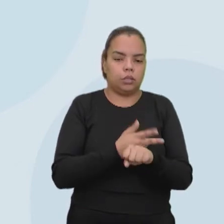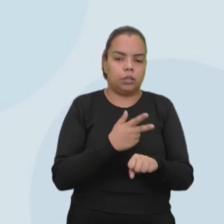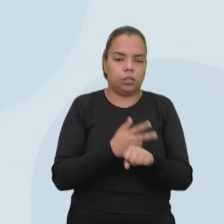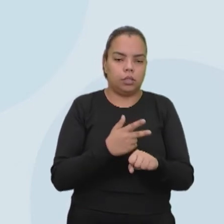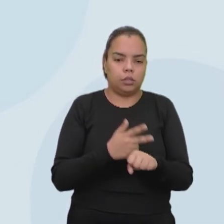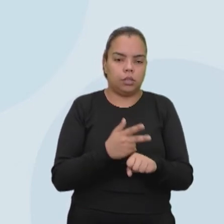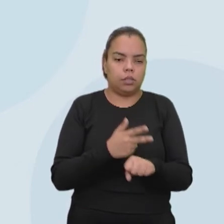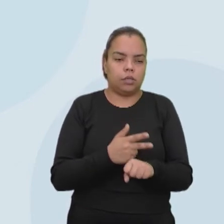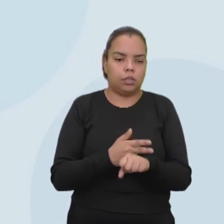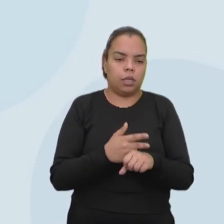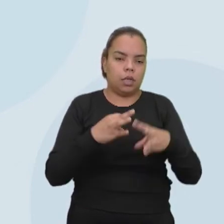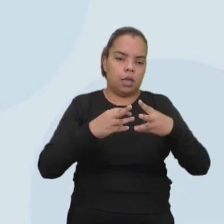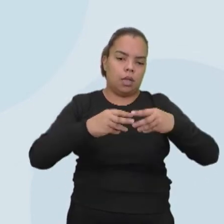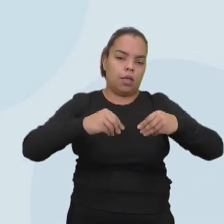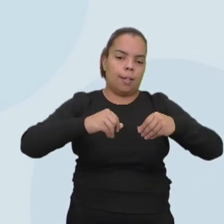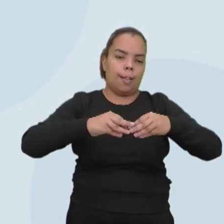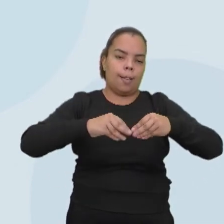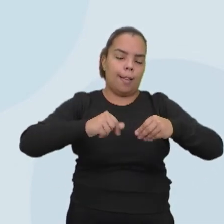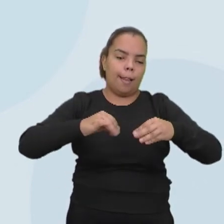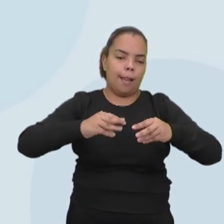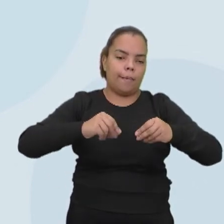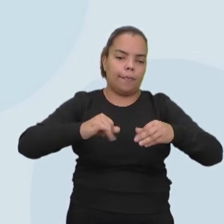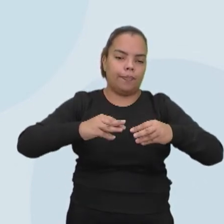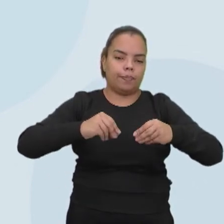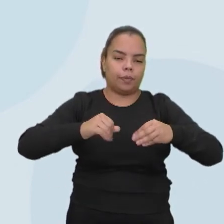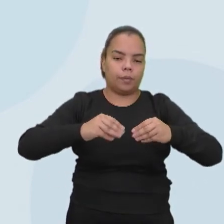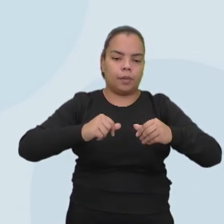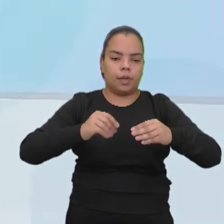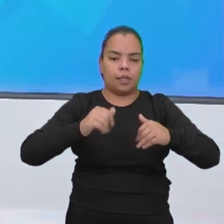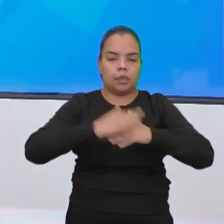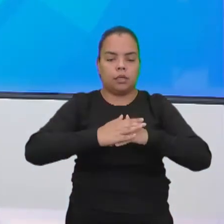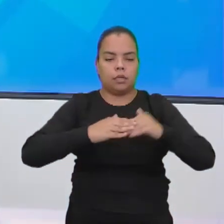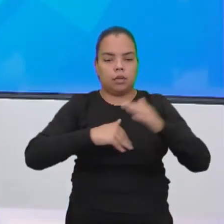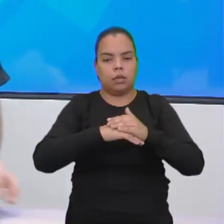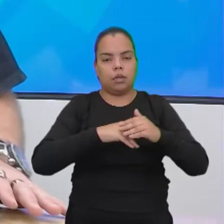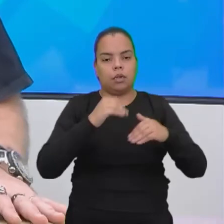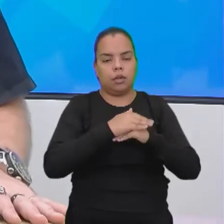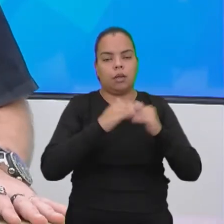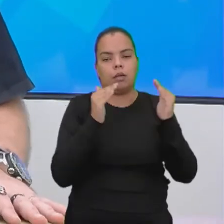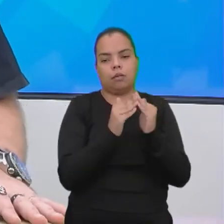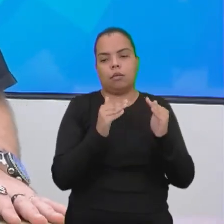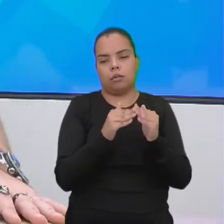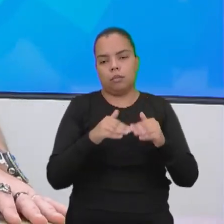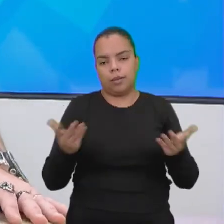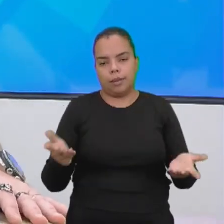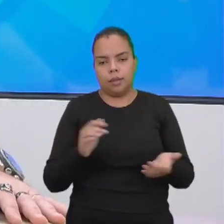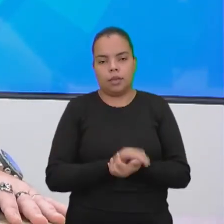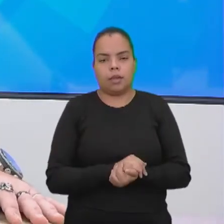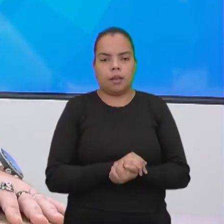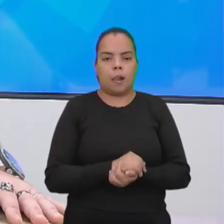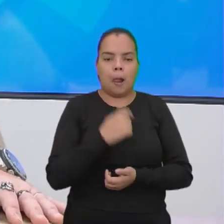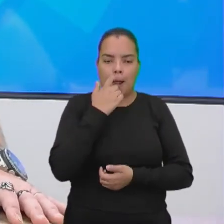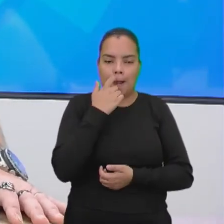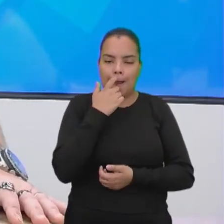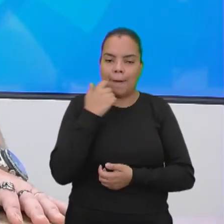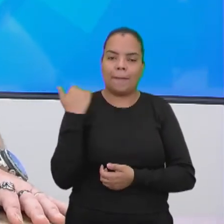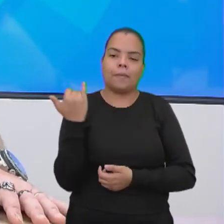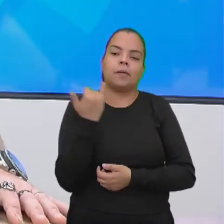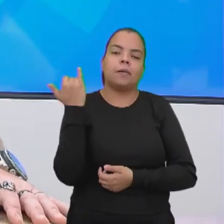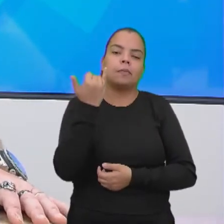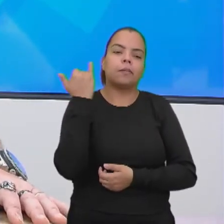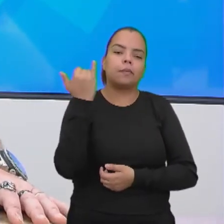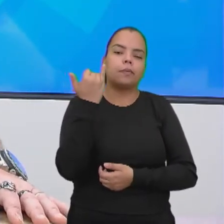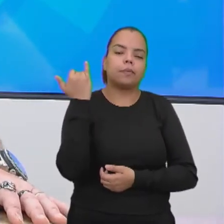arenito, pedras de revestimento. Então veja a importância da questão aí das rochas